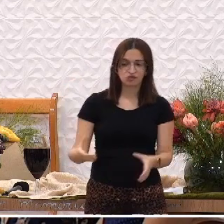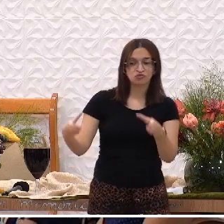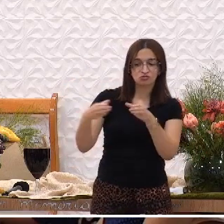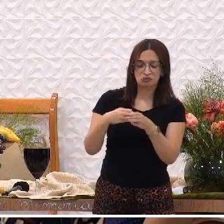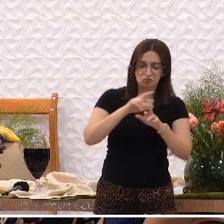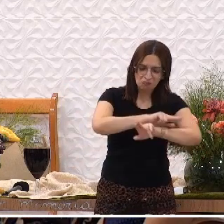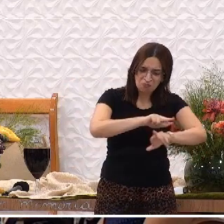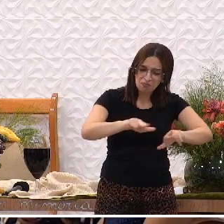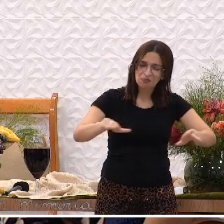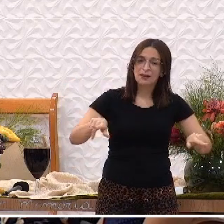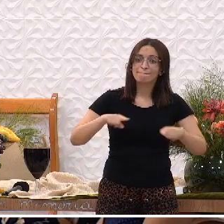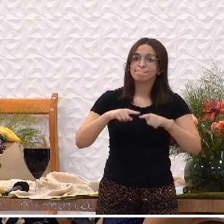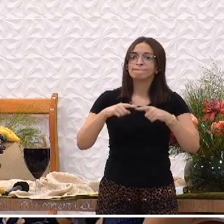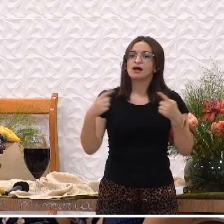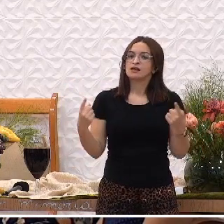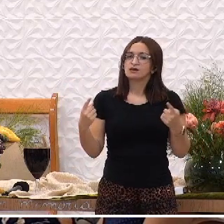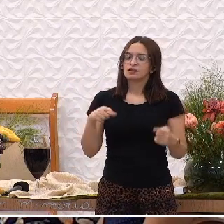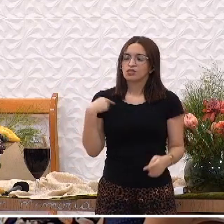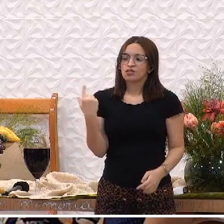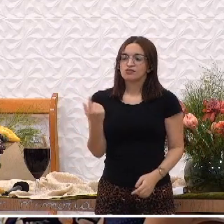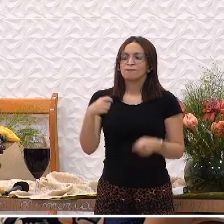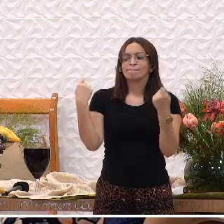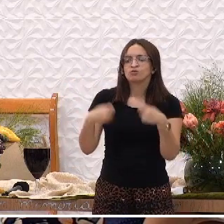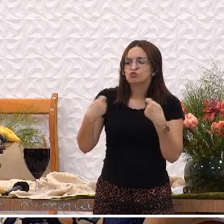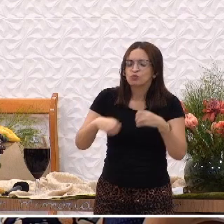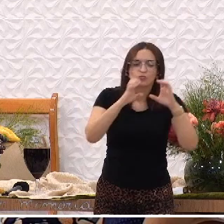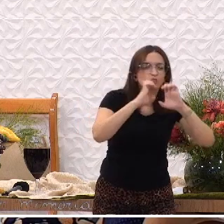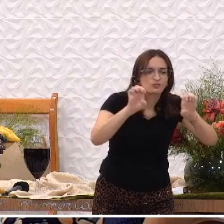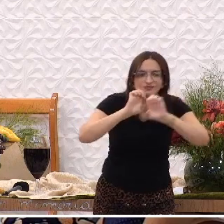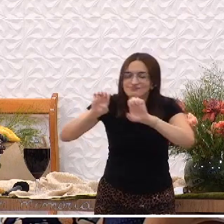esse papel de pregar o evangelho.